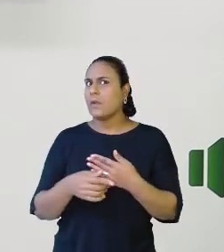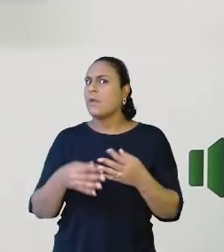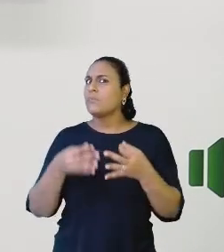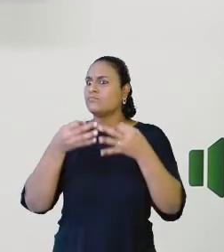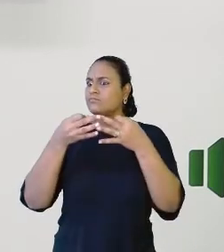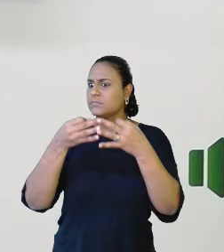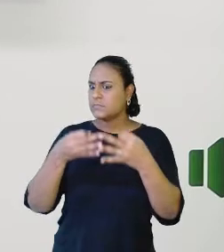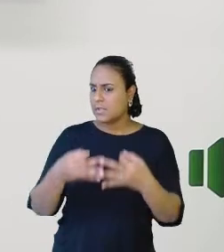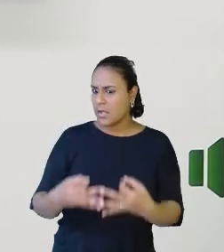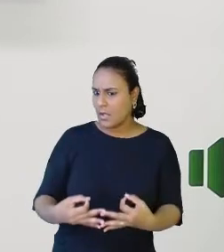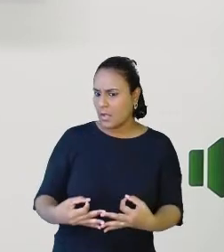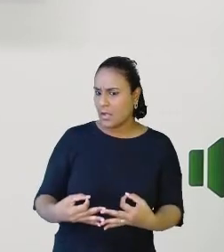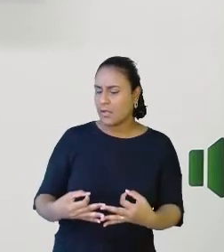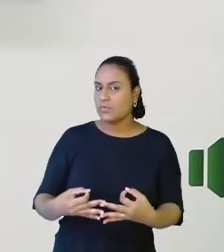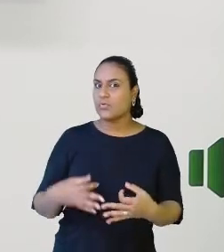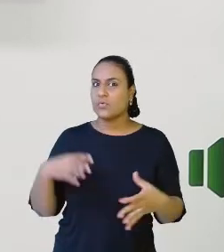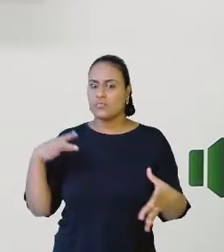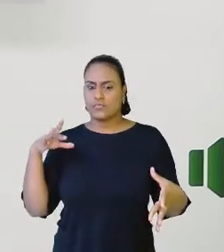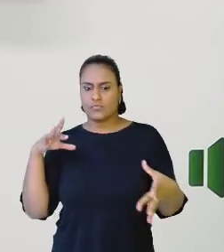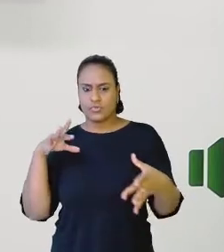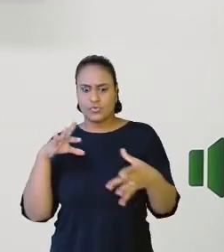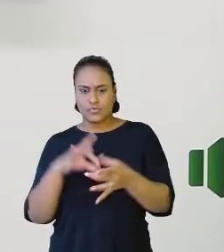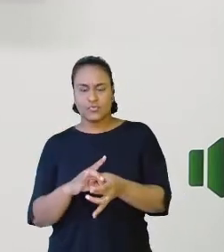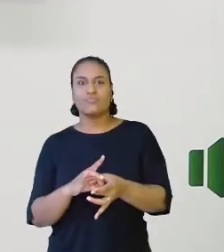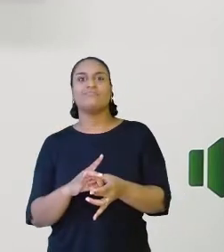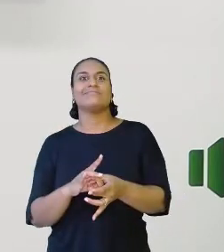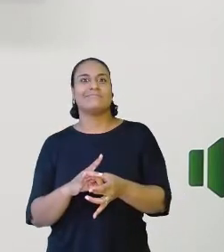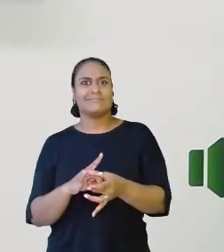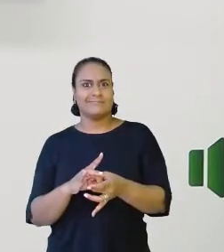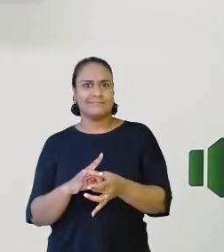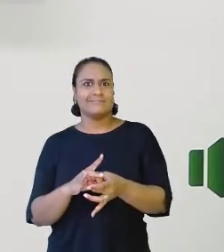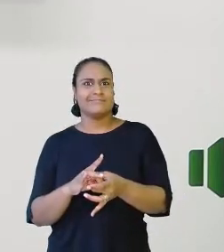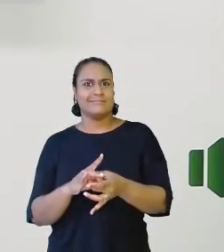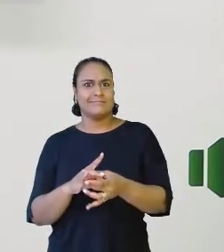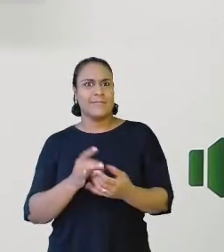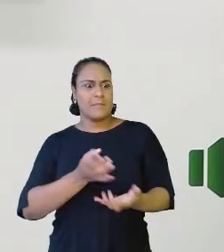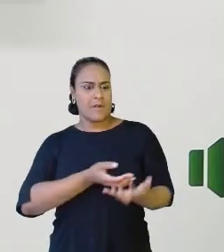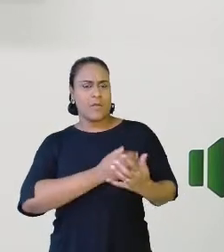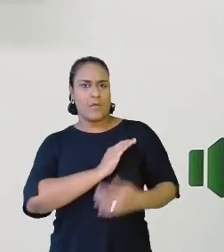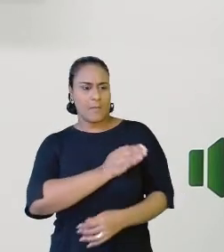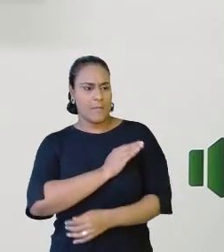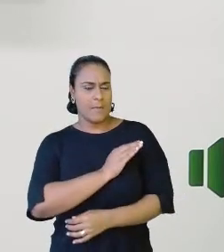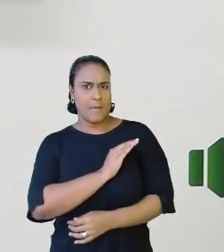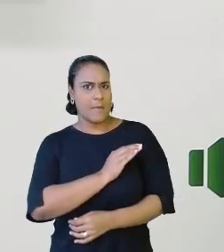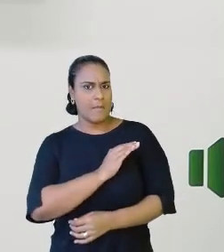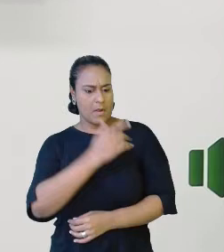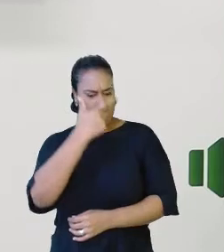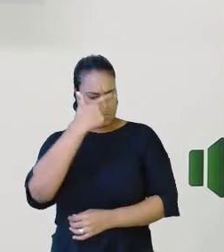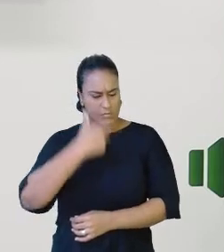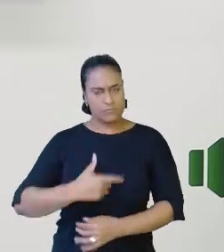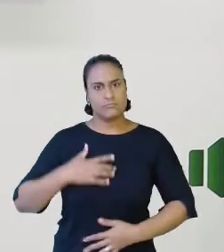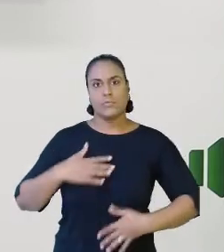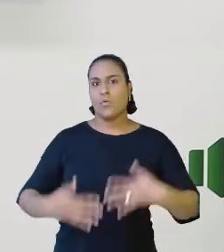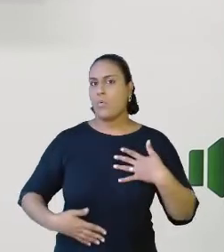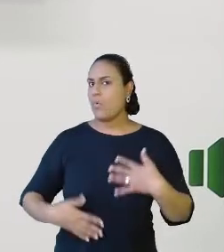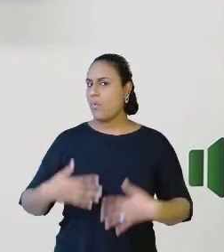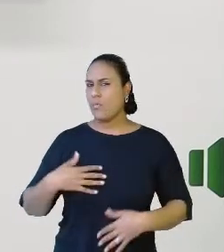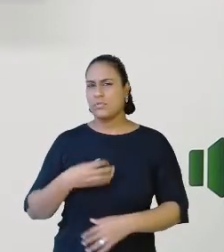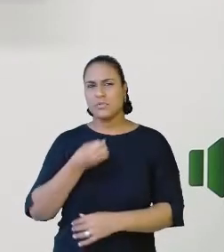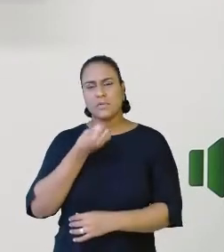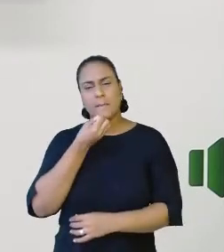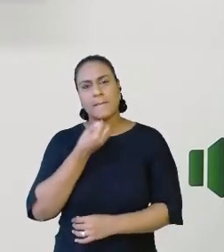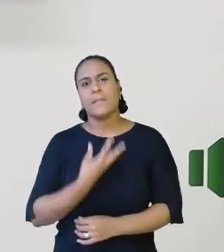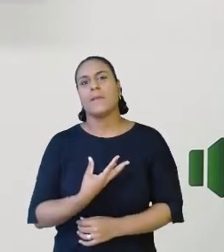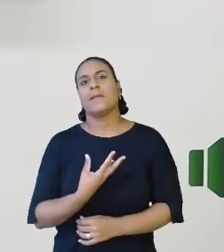maneira conjunta para que a coisa para que a gente esteja bem, para que a gente esteja com o